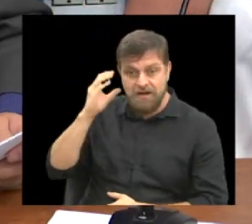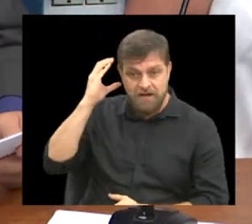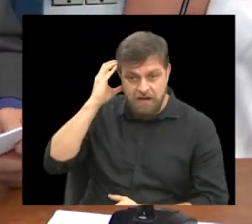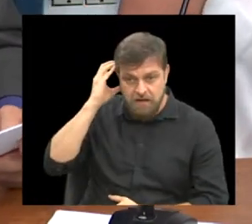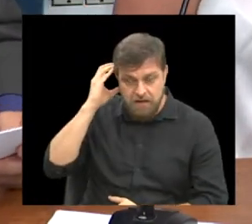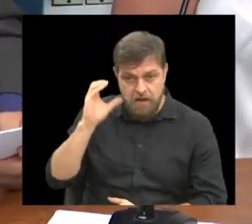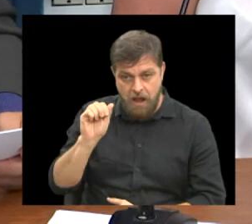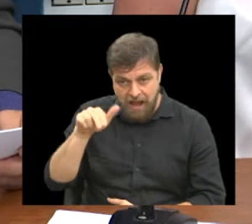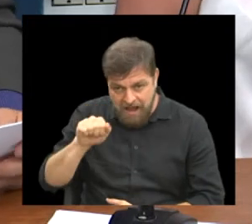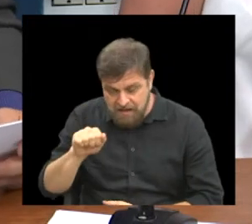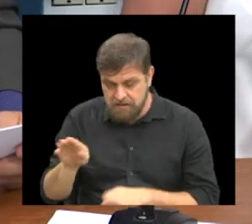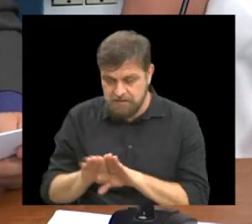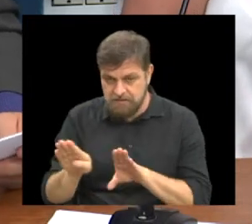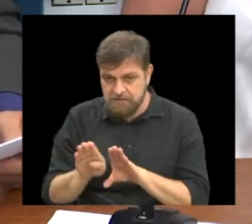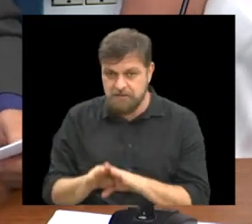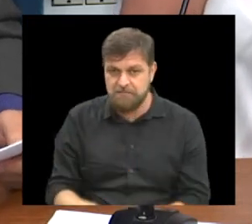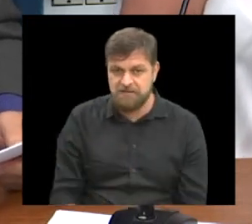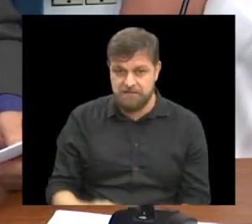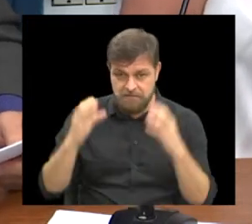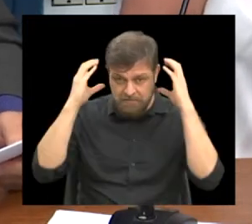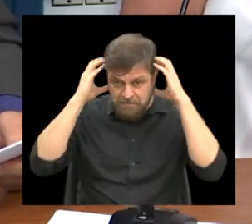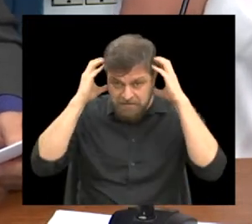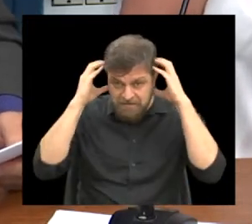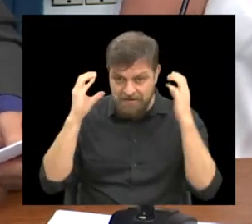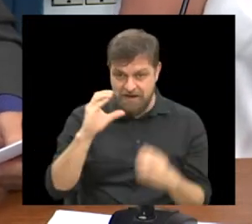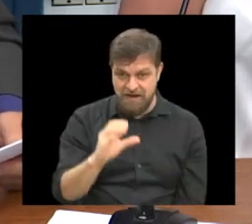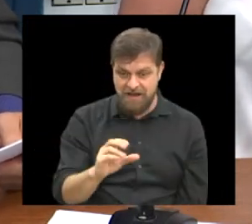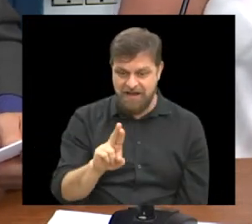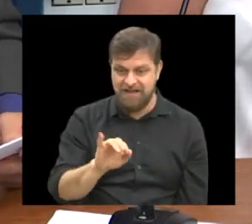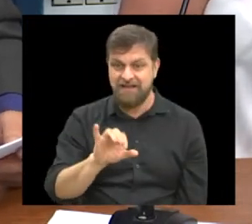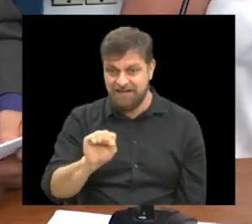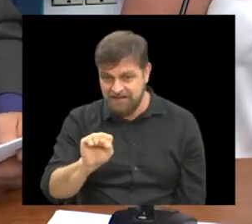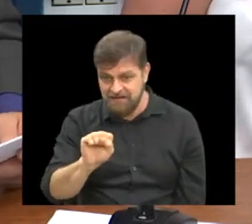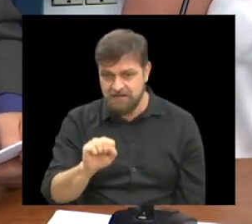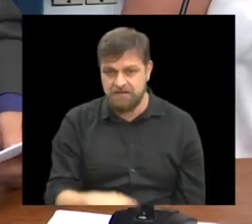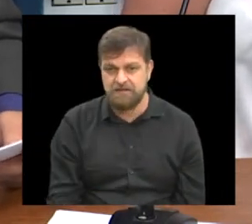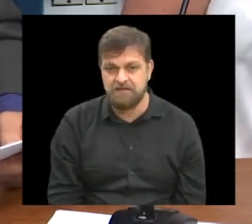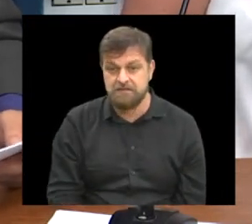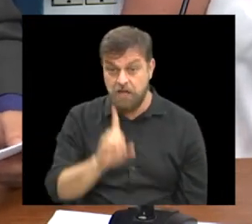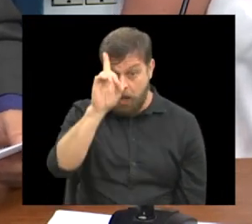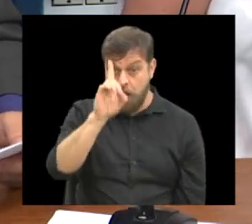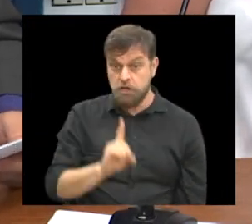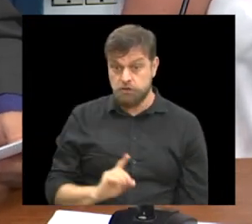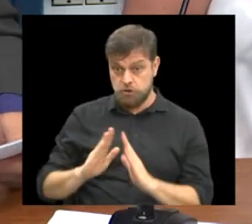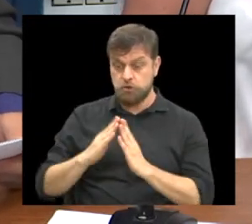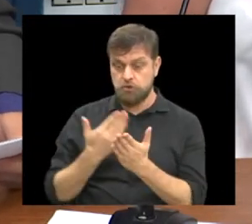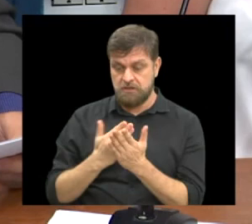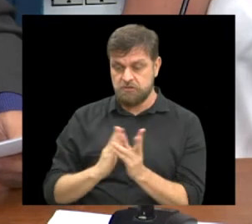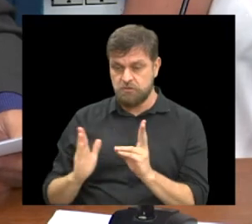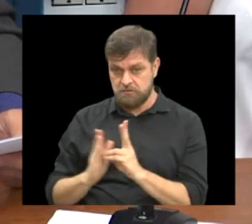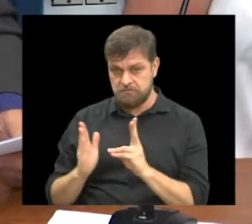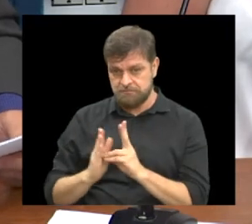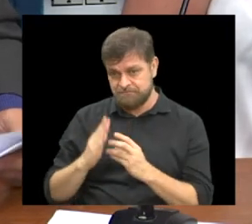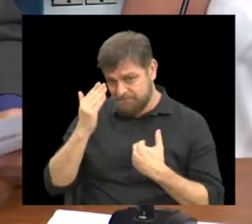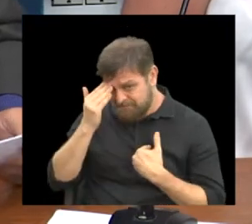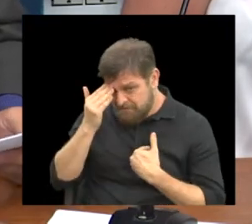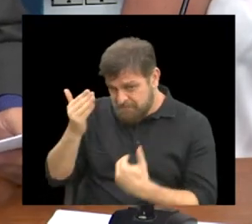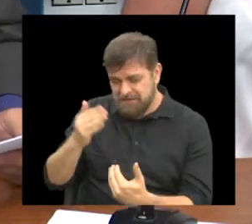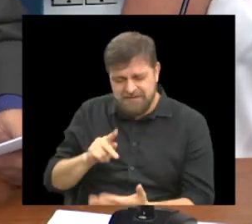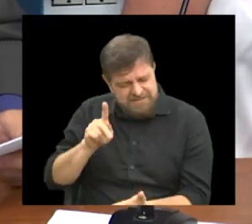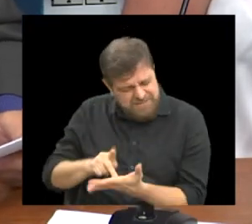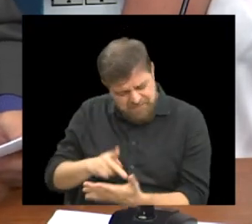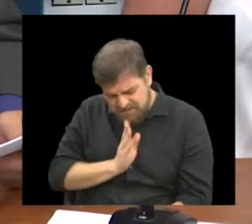Cristiane Morelli, conhecida mais como Cris, a diretora da Escola Tiquira, muito obrigado mesmo